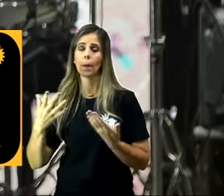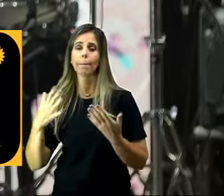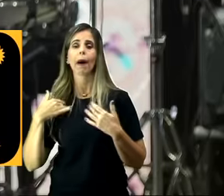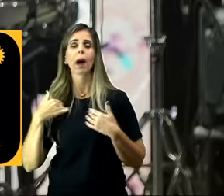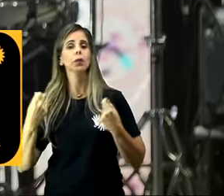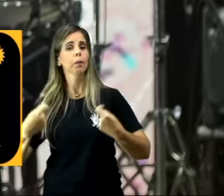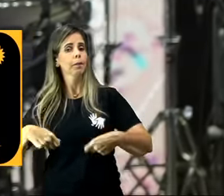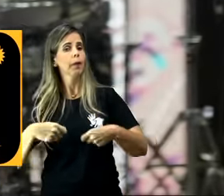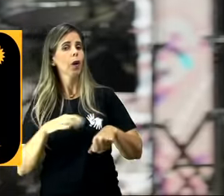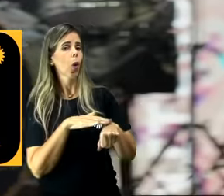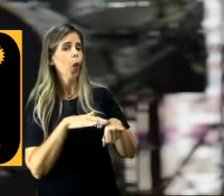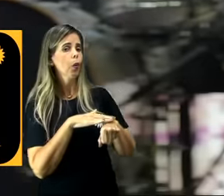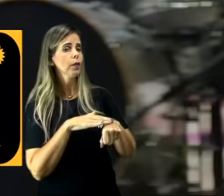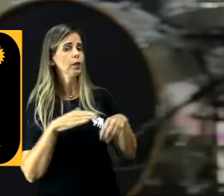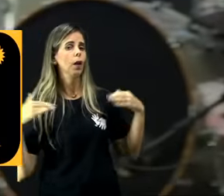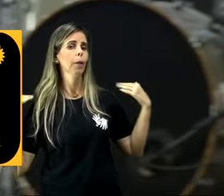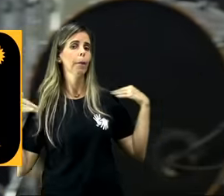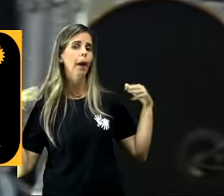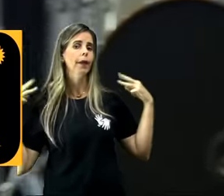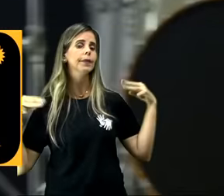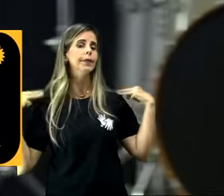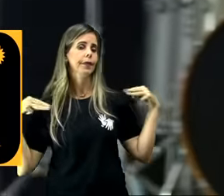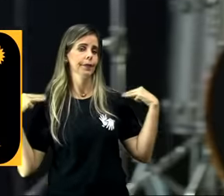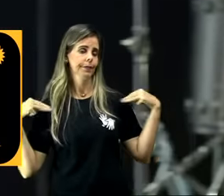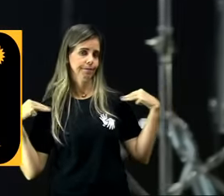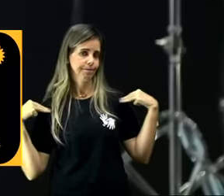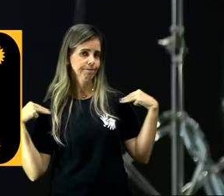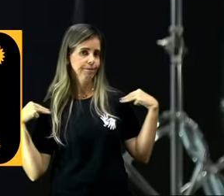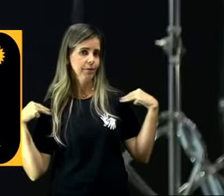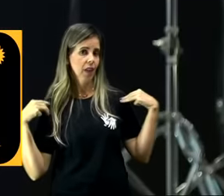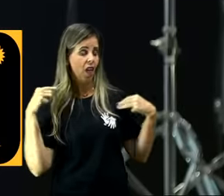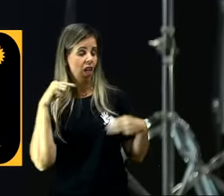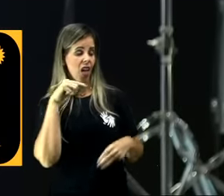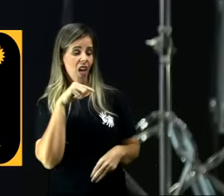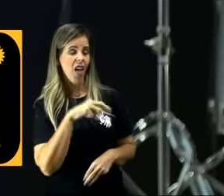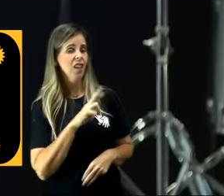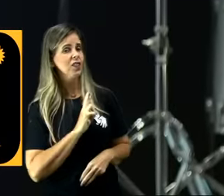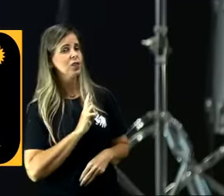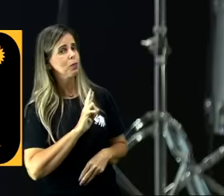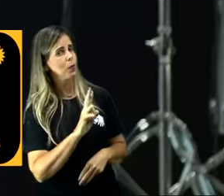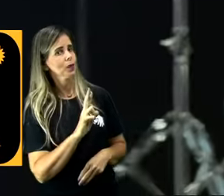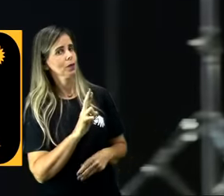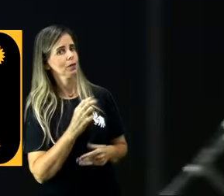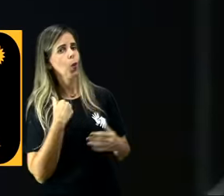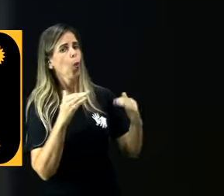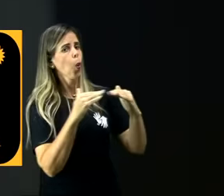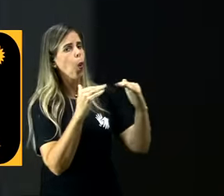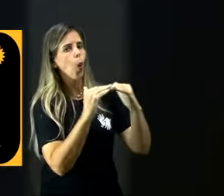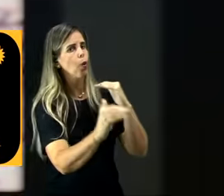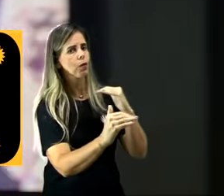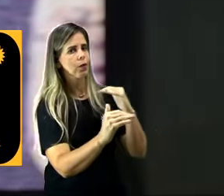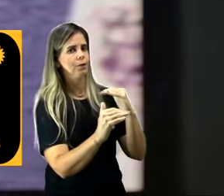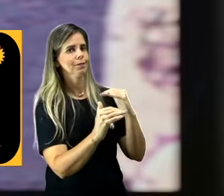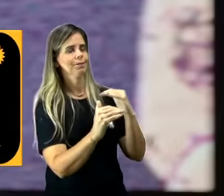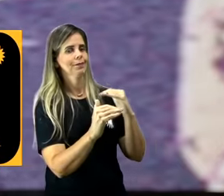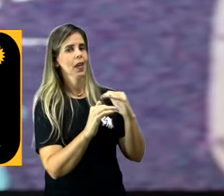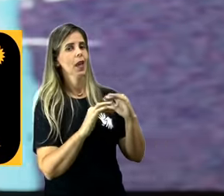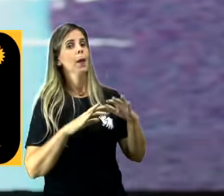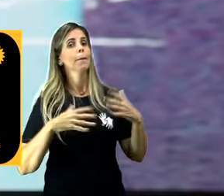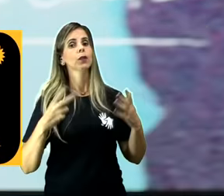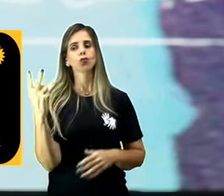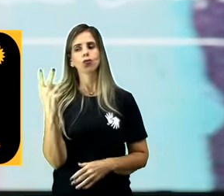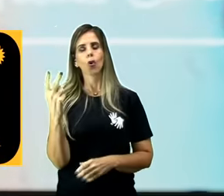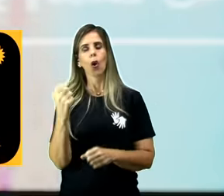você entender eu volto contigo. 2 anos depois ela falou assim: pelo amor de Deus, vamos embora. Eu falei: vamos. Olha o que aconteceu, você está